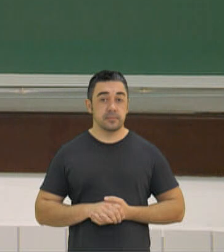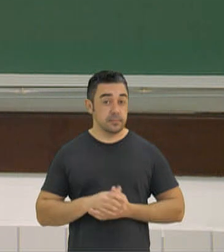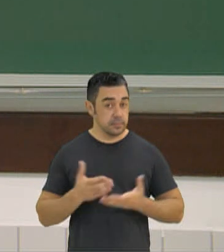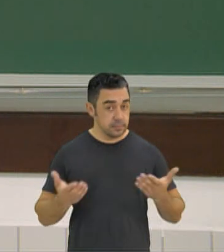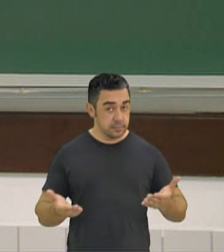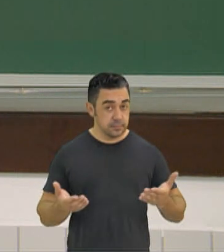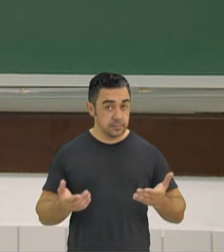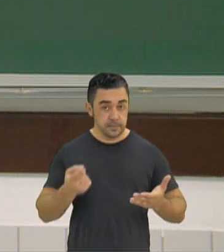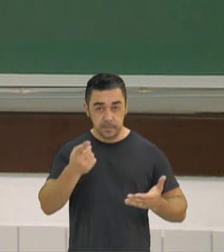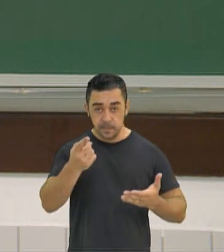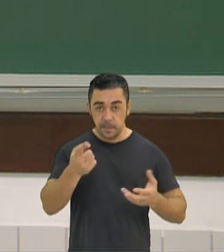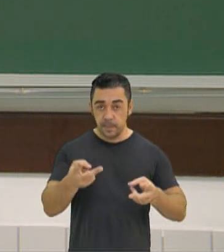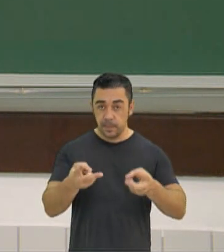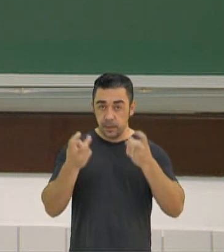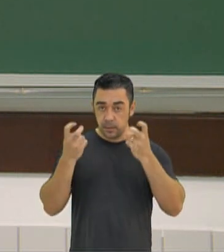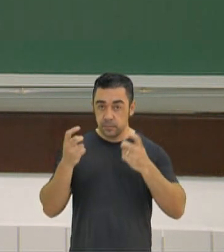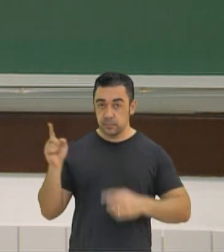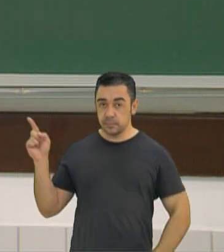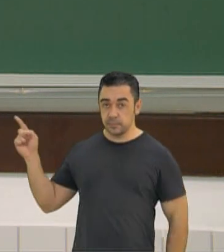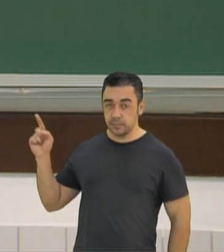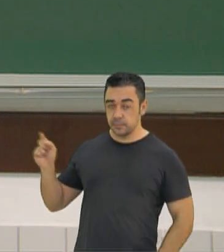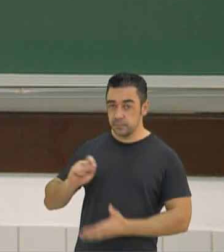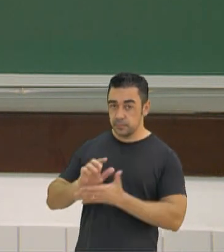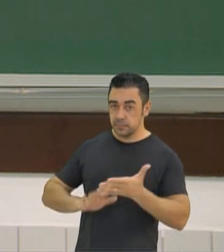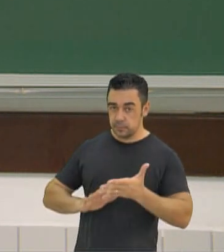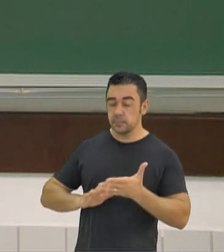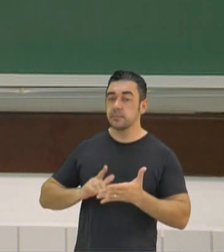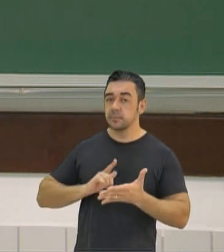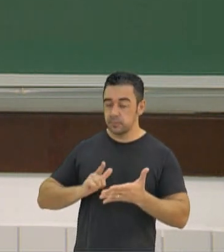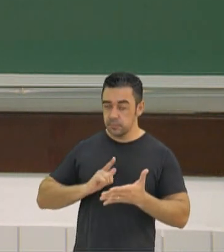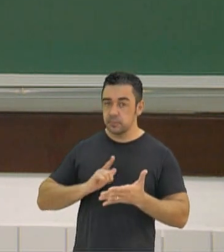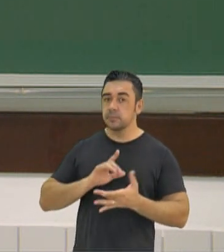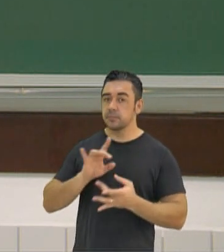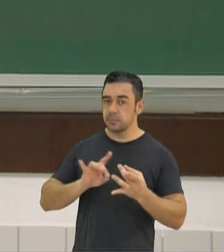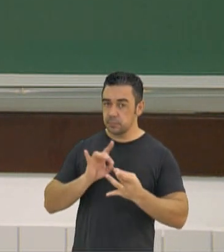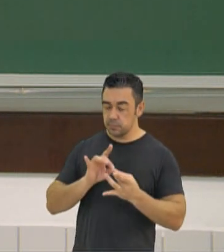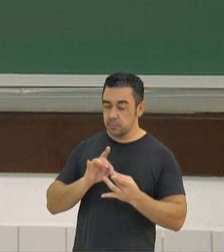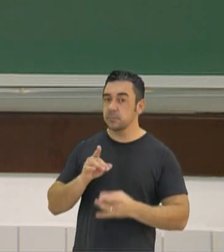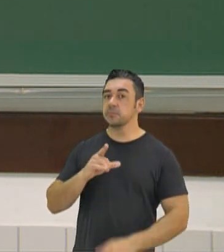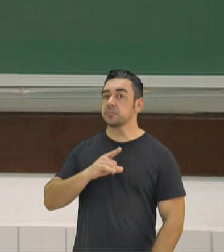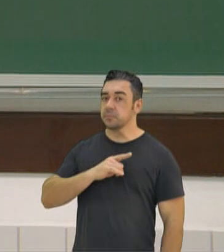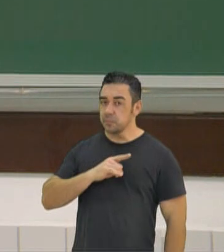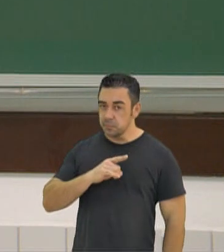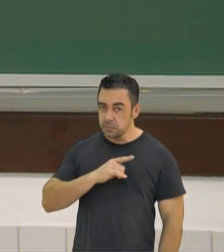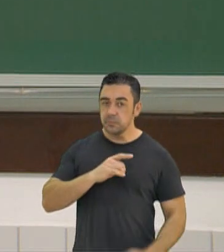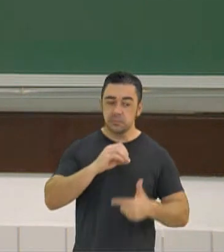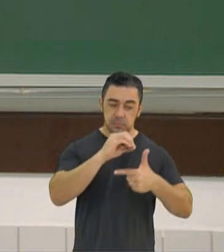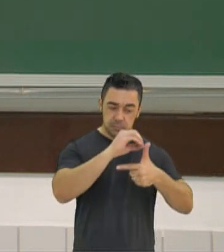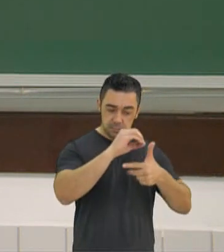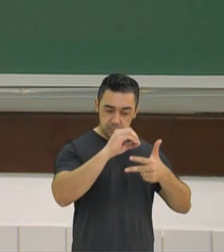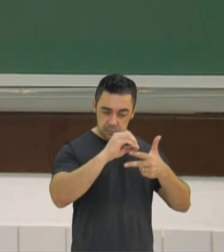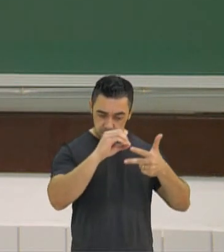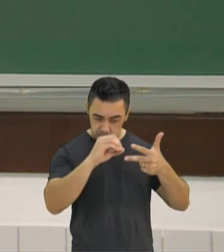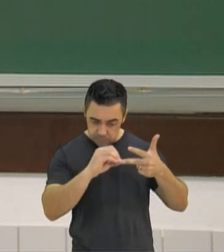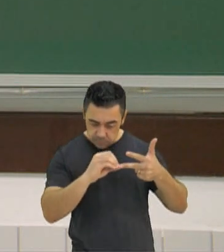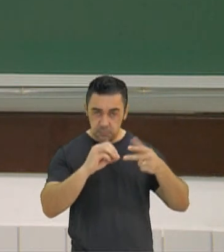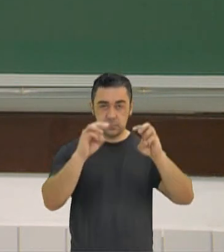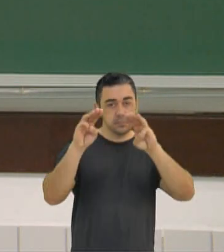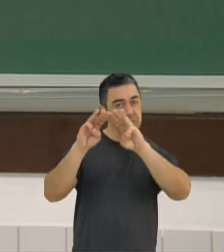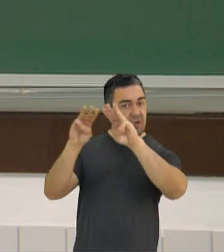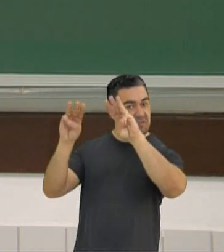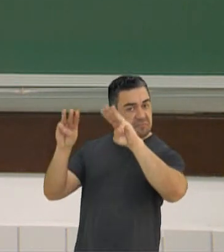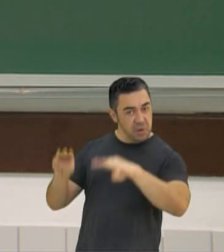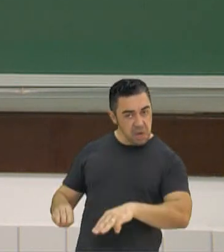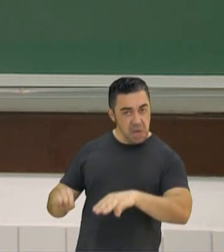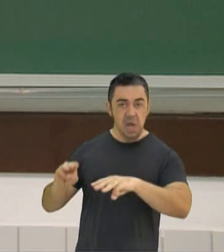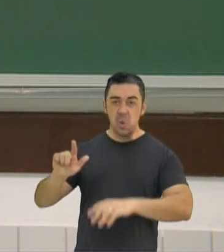Vamos lá, percebam que essa atividade é uma atividade bem peculiar, muito presente tanto no Enem, Universidade Federal do Paraná e